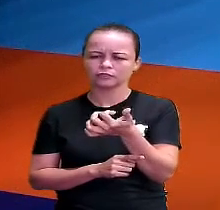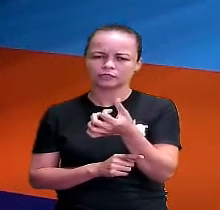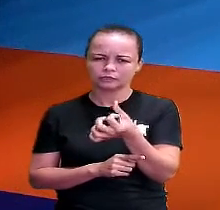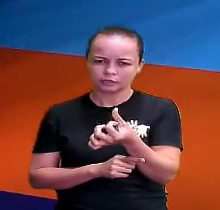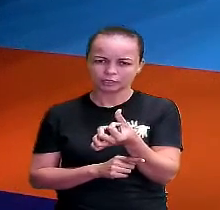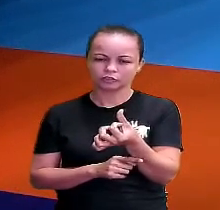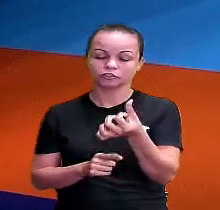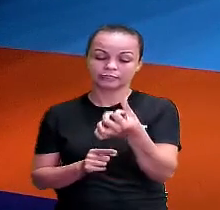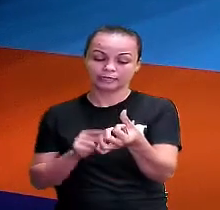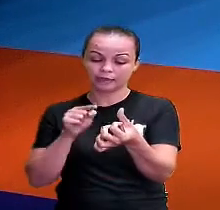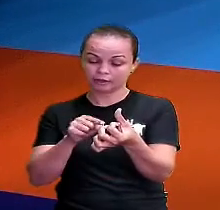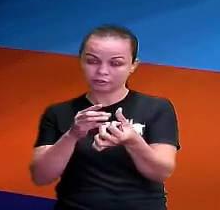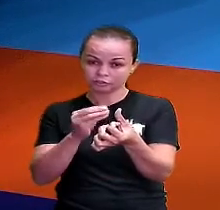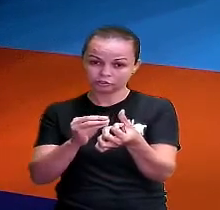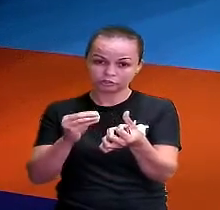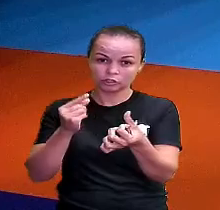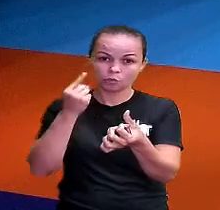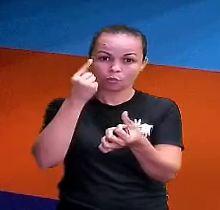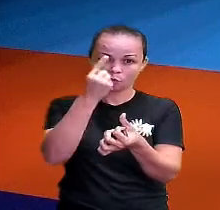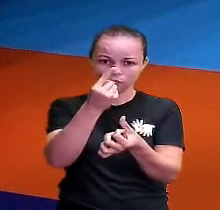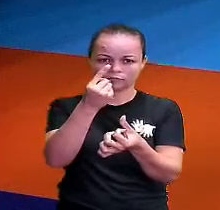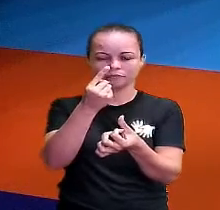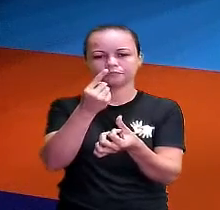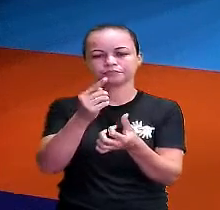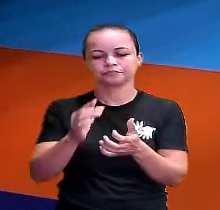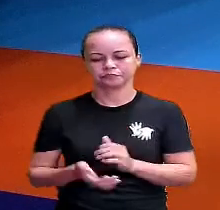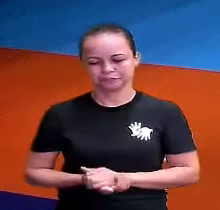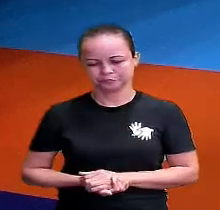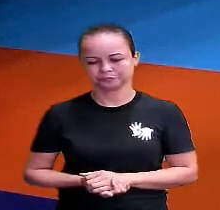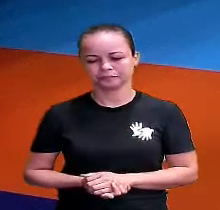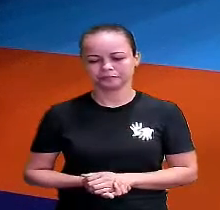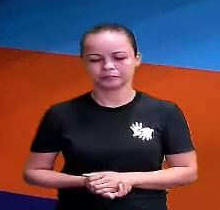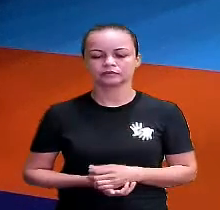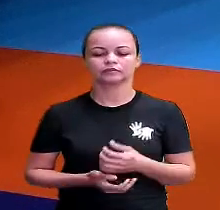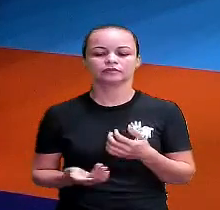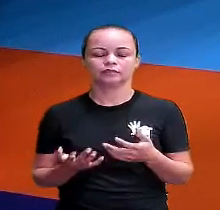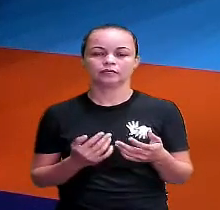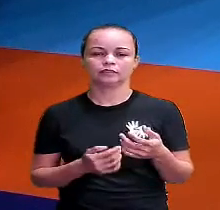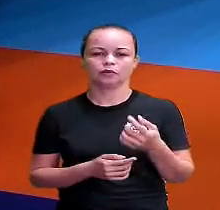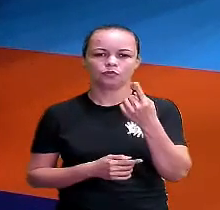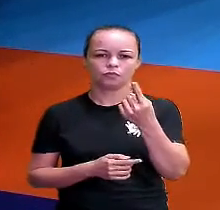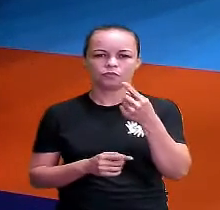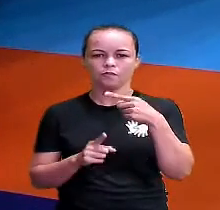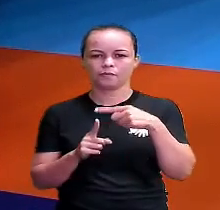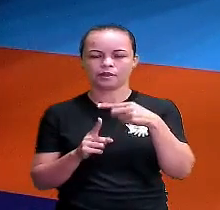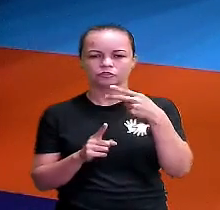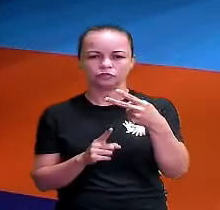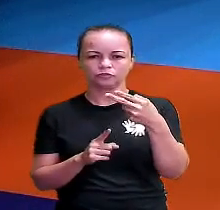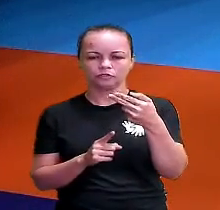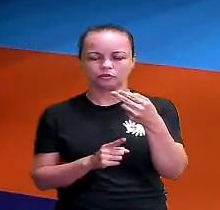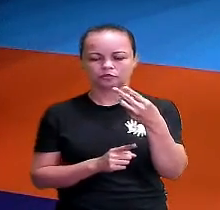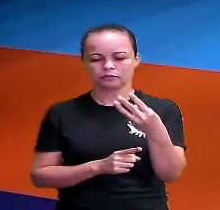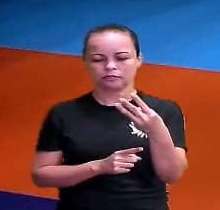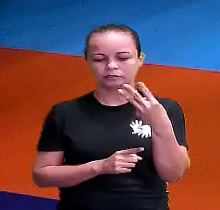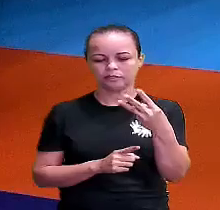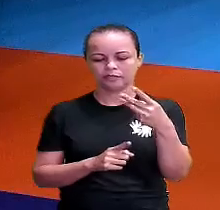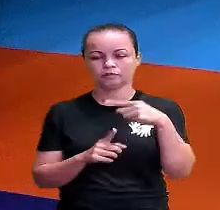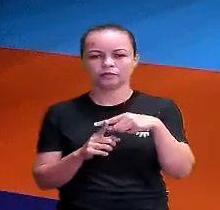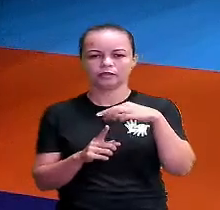aqui. Vou subir, tá? Em cima do 2. Então, vai ficar 1 mais 2, 3. 3